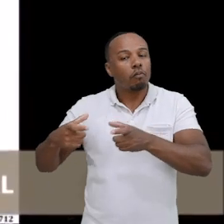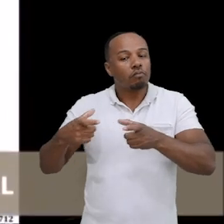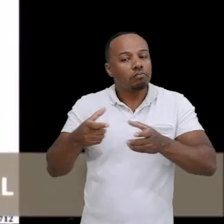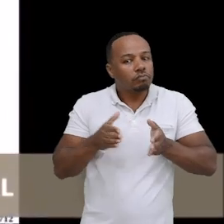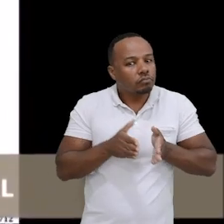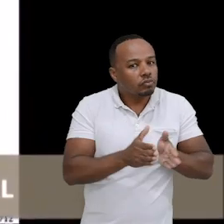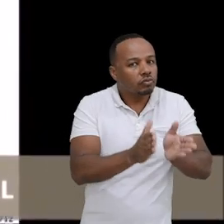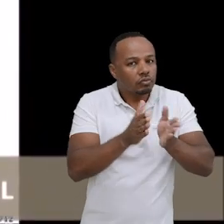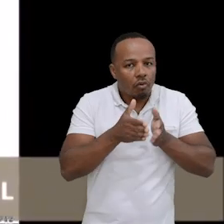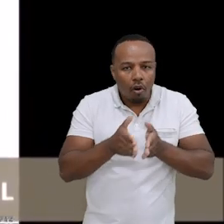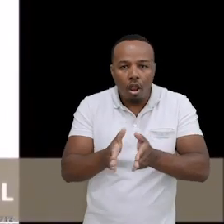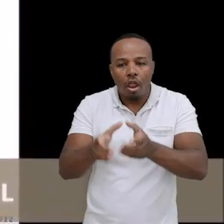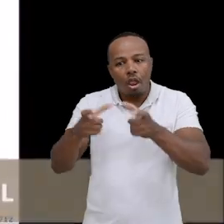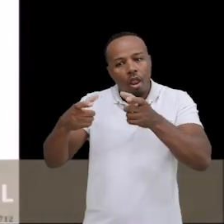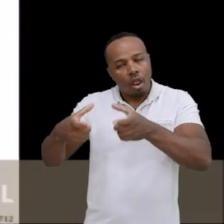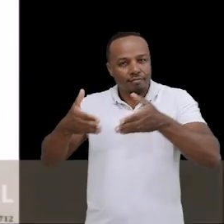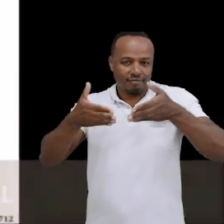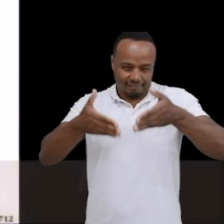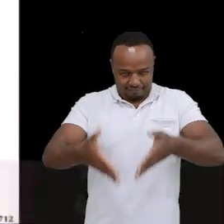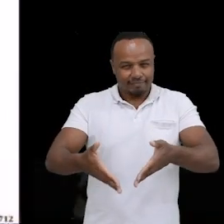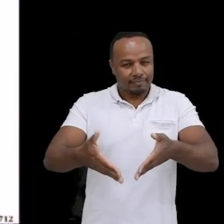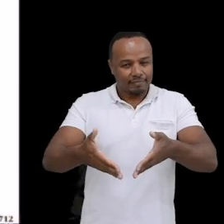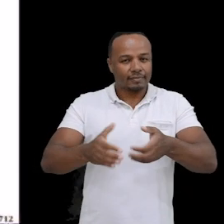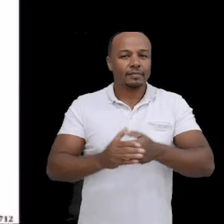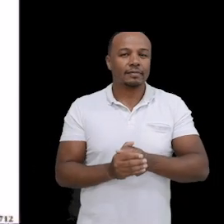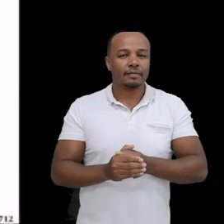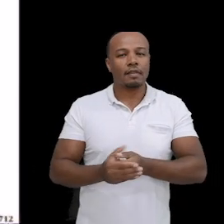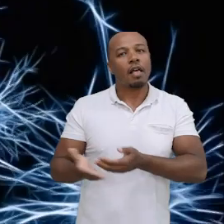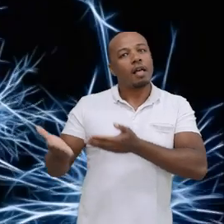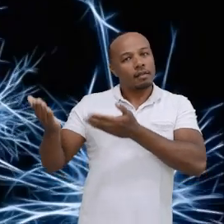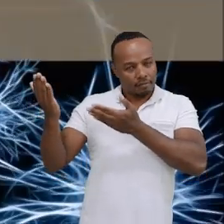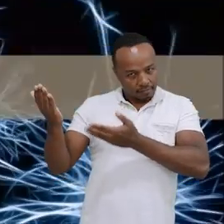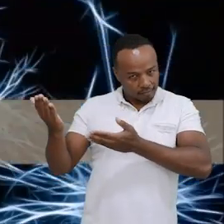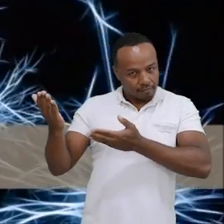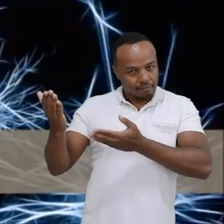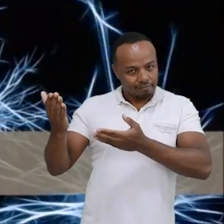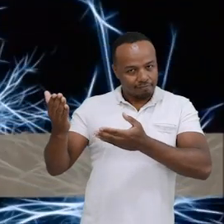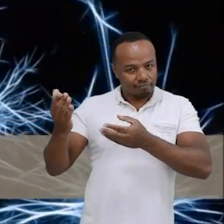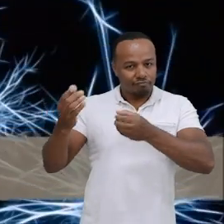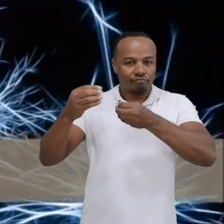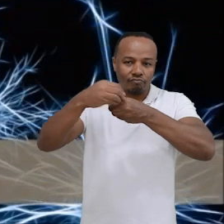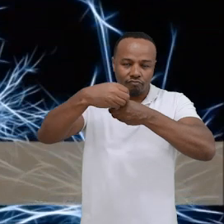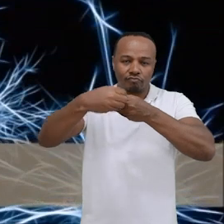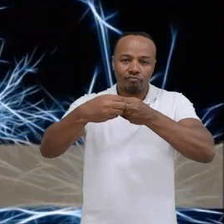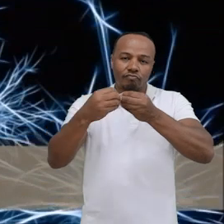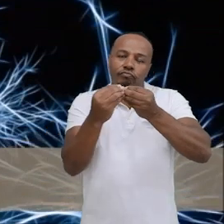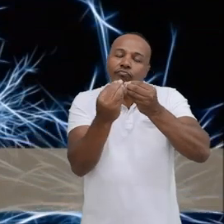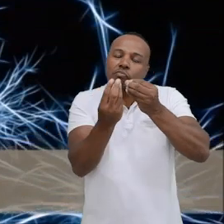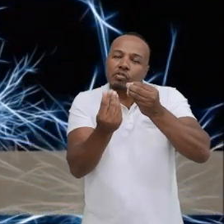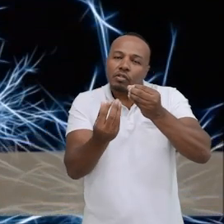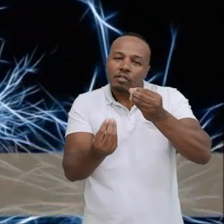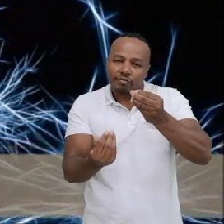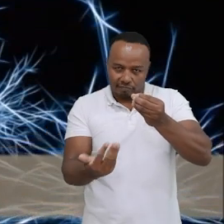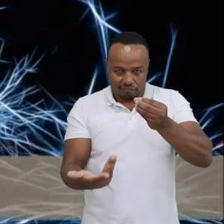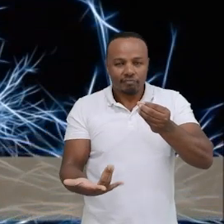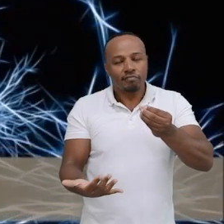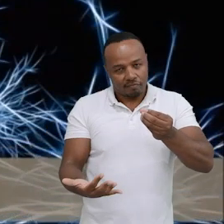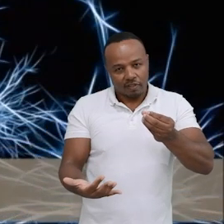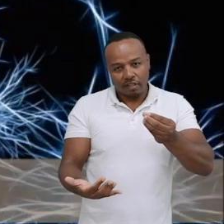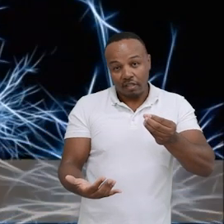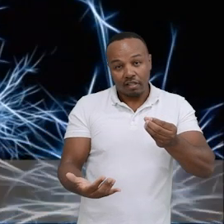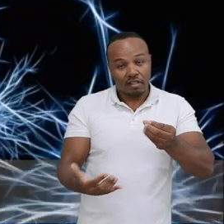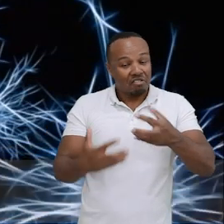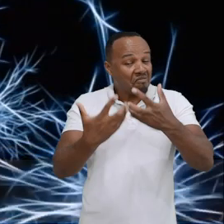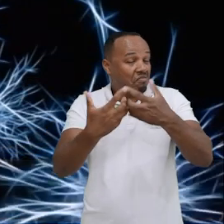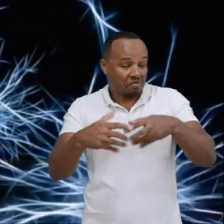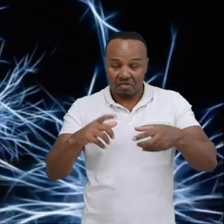se locomovem para locais específicos, apoptose, morte programada de neurônios que ficaram